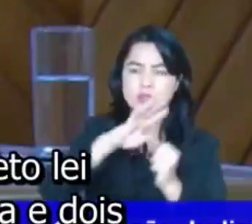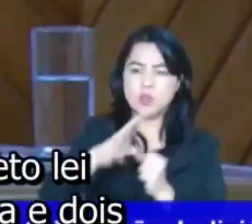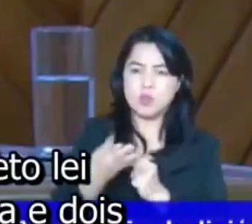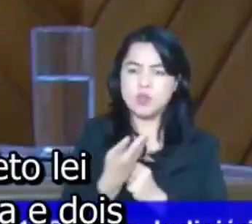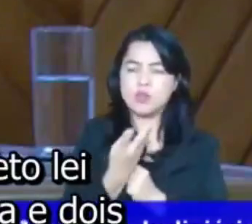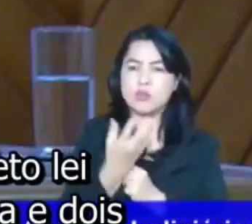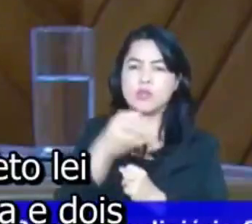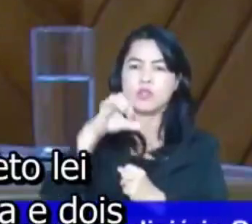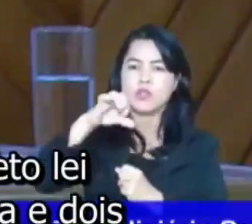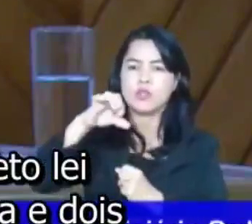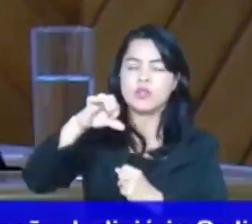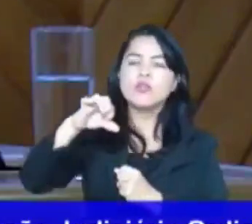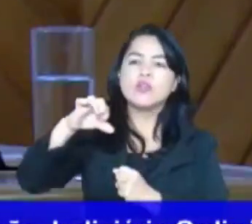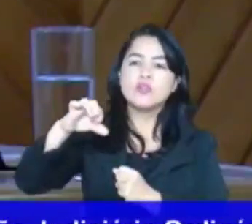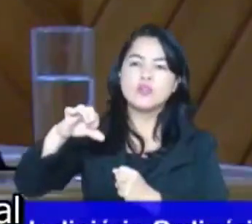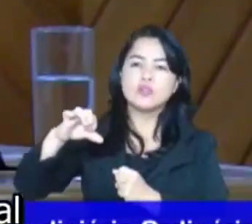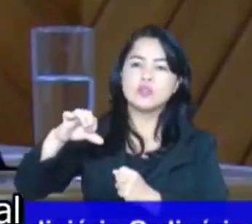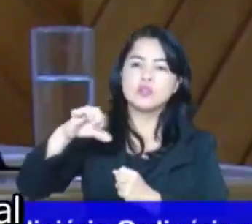de